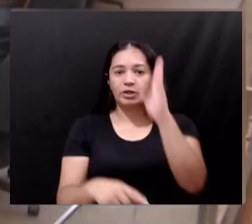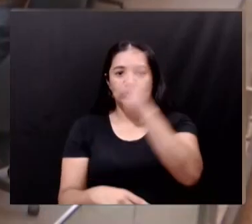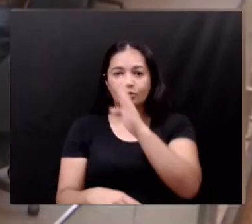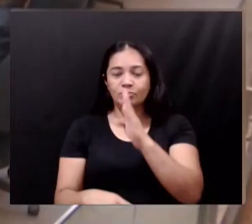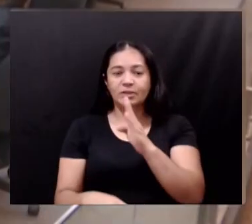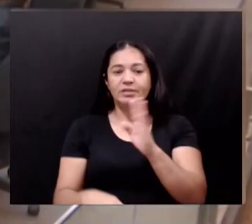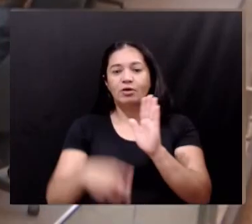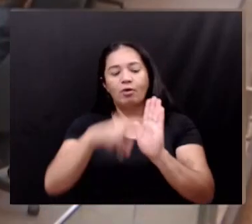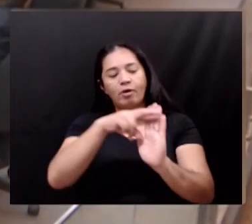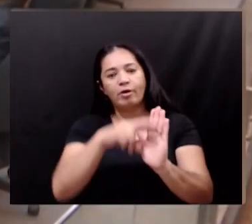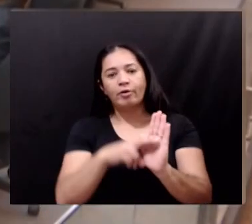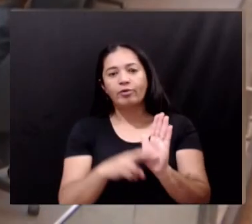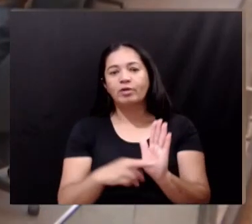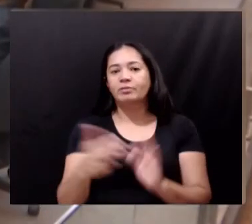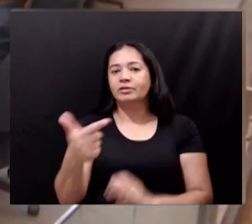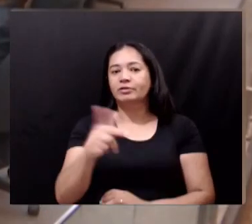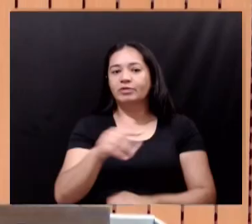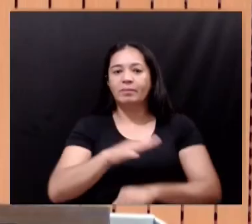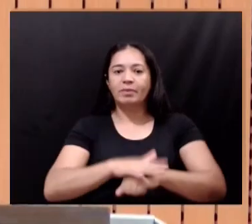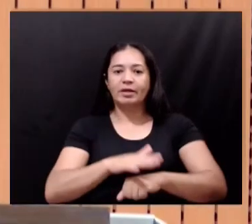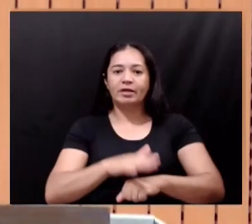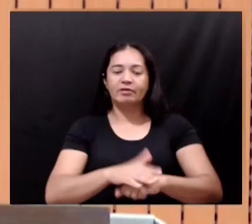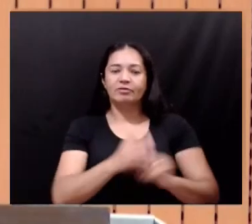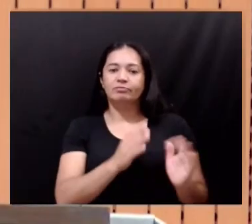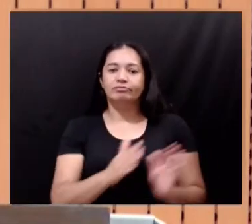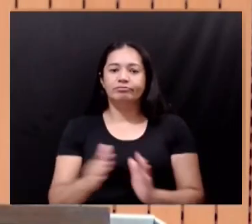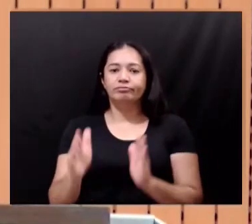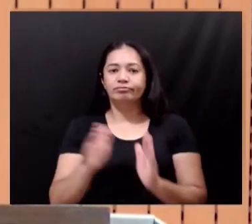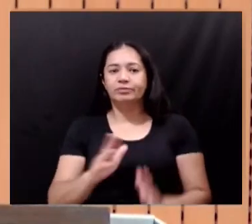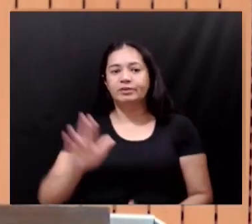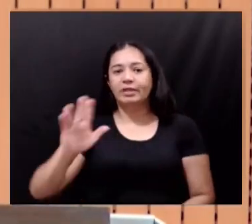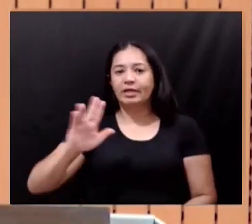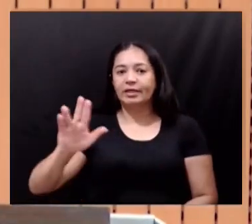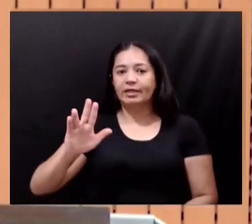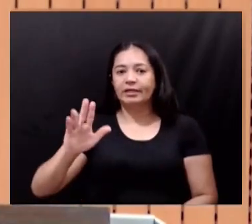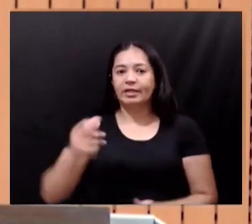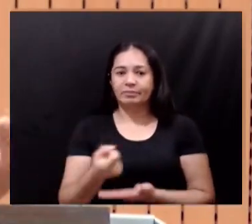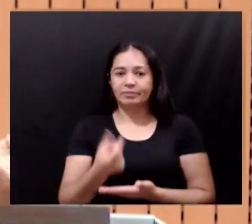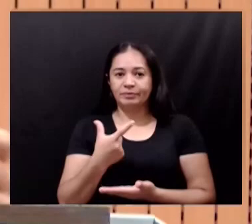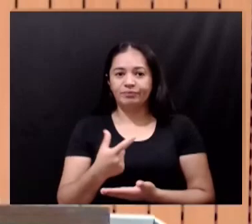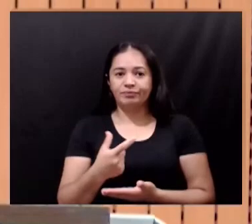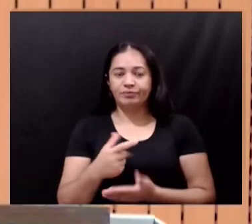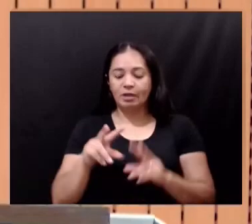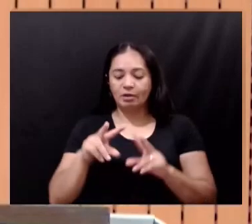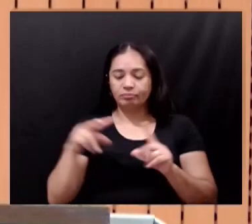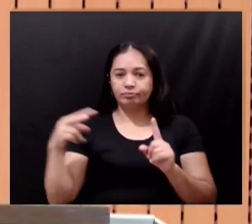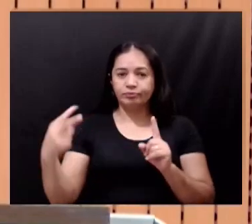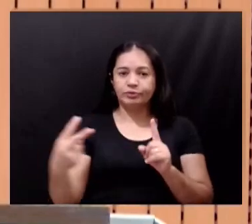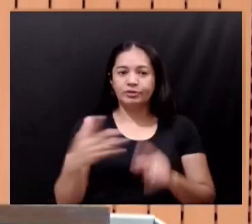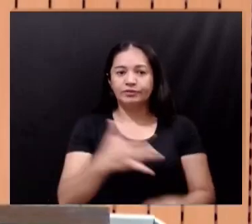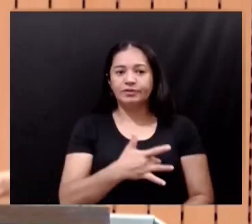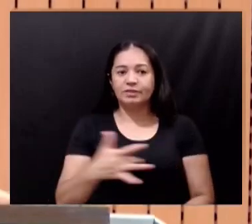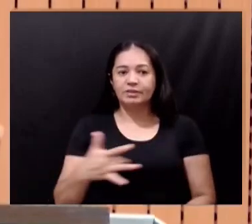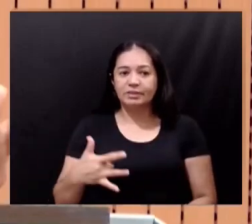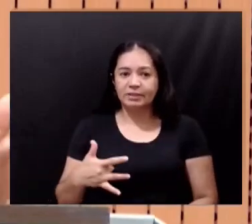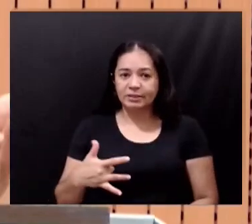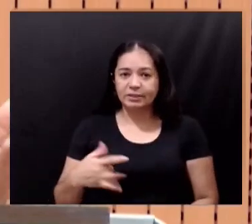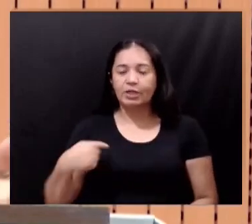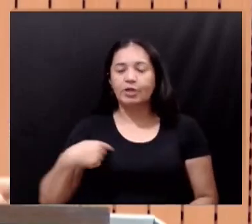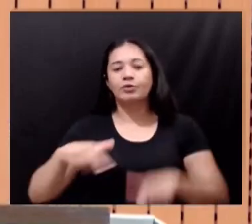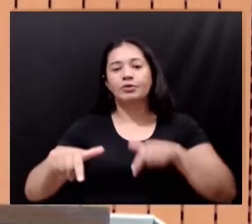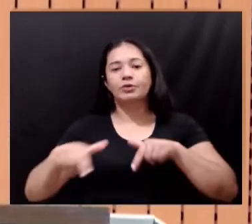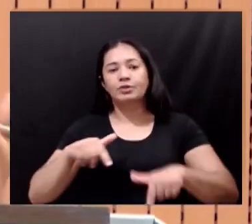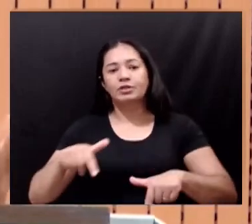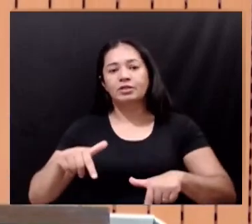para a produção da cannabis terapêutica. Do ponto de vista da saúde, enquanto associação, que é onde eu trabalho, faço parte, eu estou aqui representando